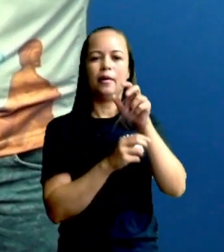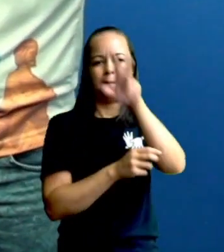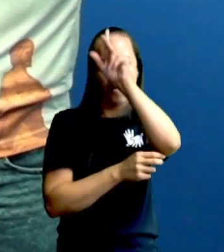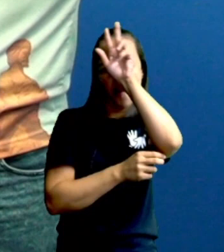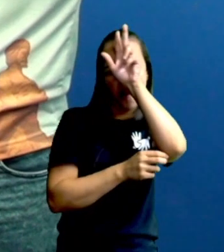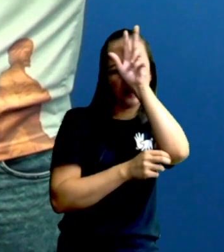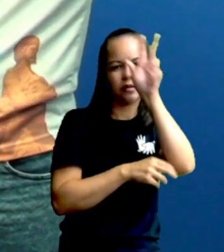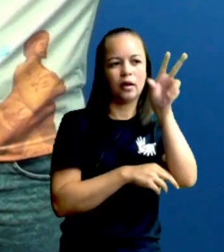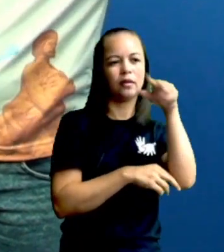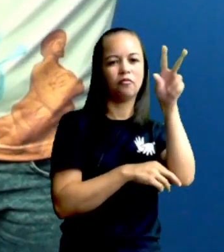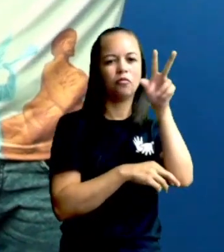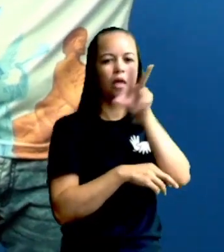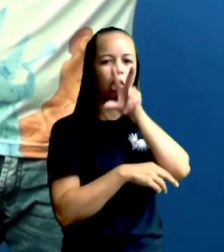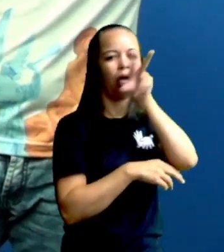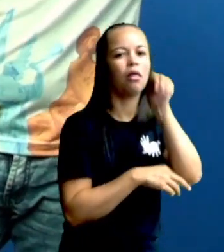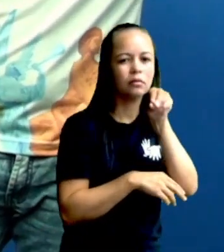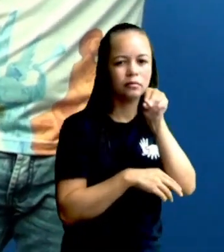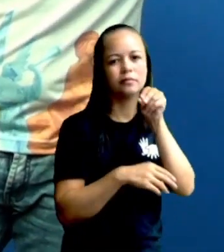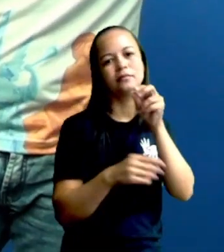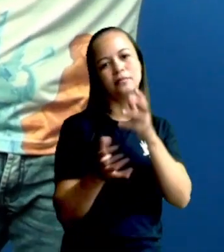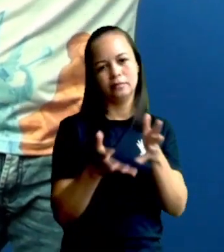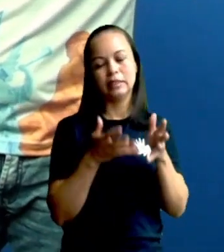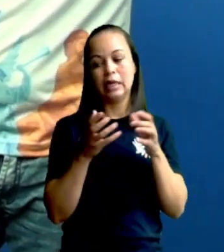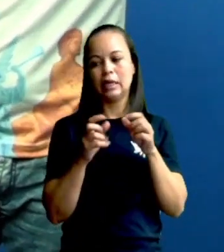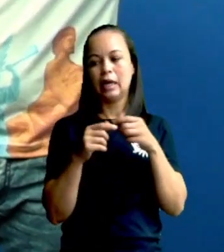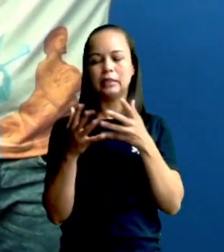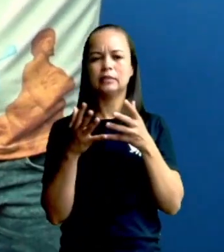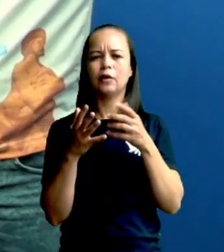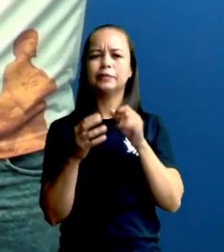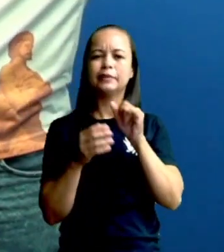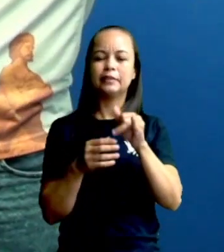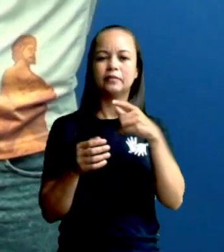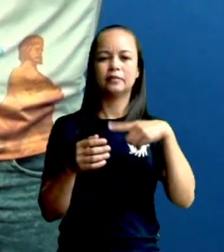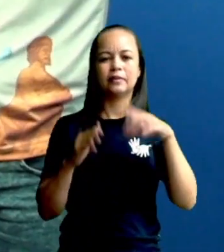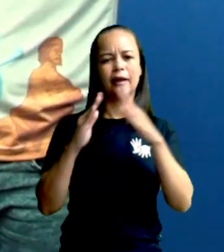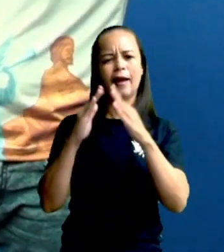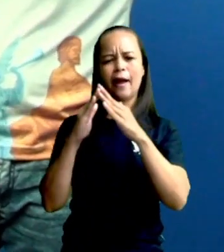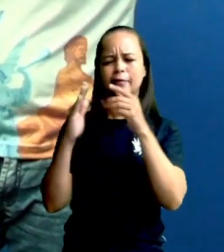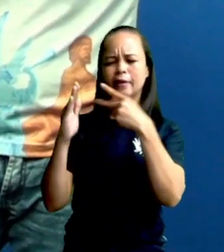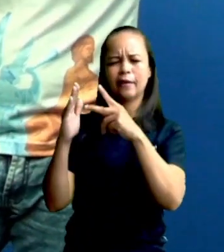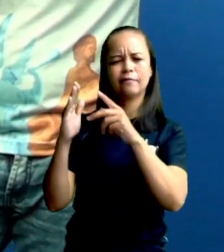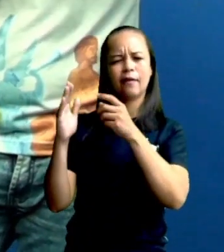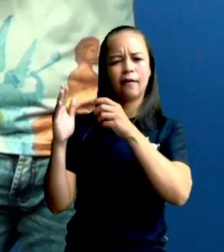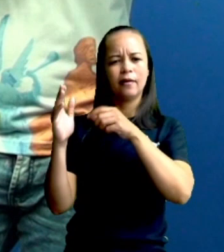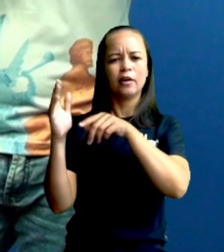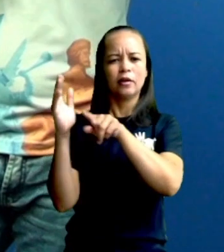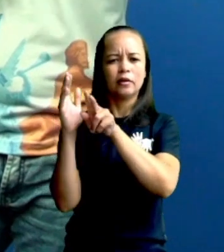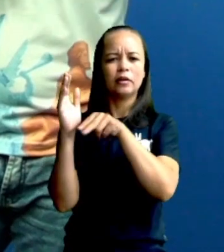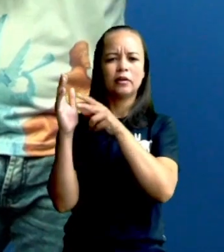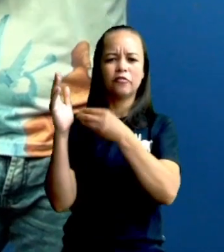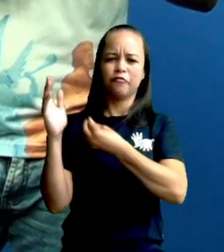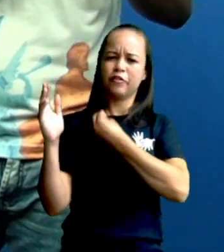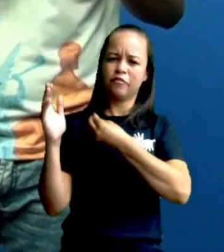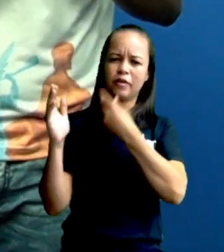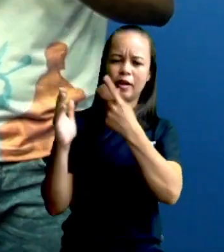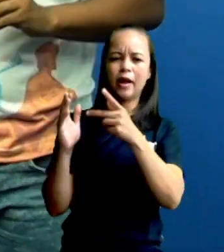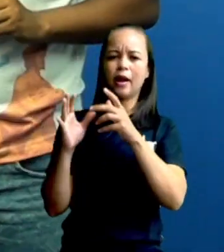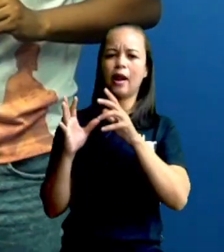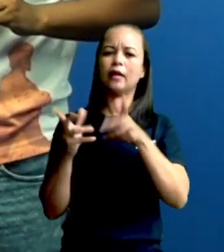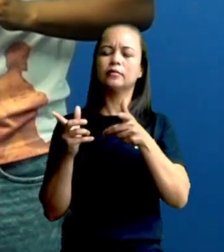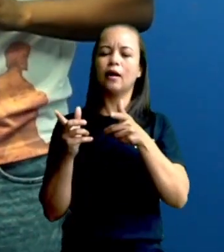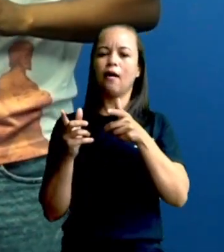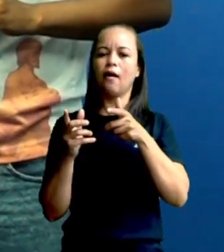casa. Então você tem uma lagartixinha em casa lá no seu teto, pode deixar ela viver, porque ela está limpando sua casa